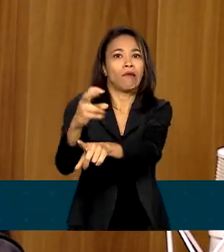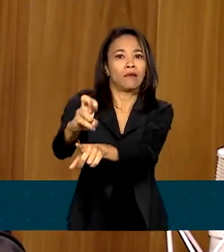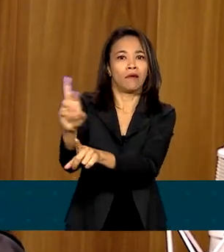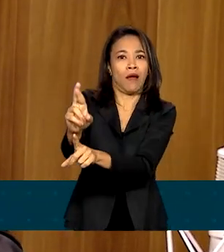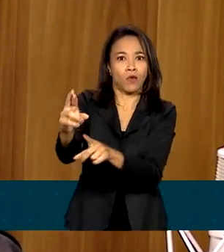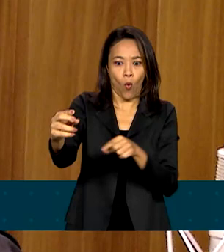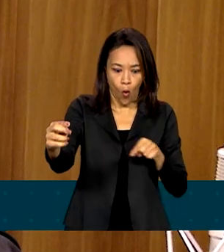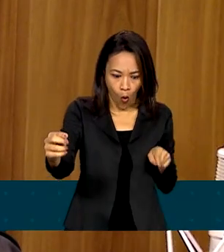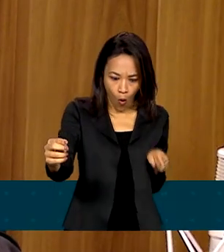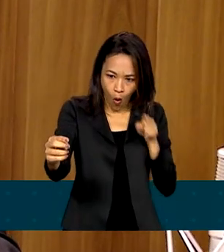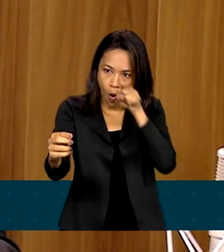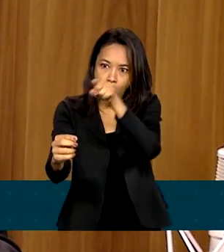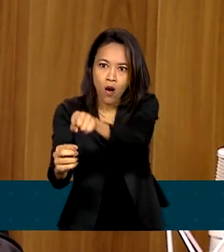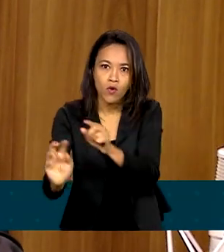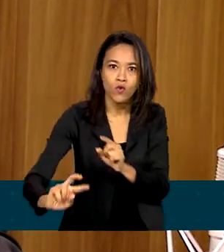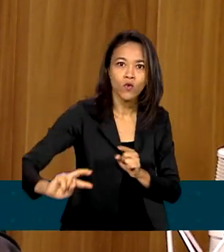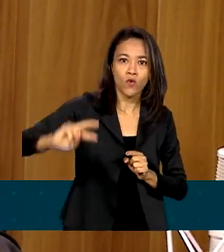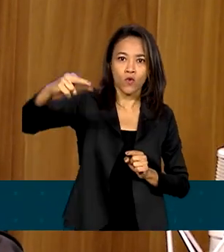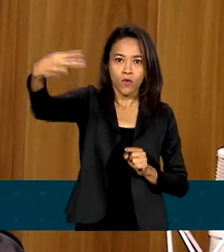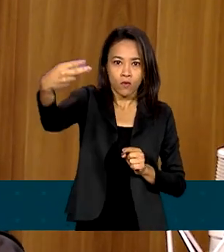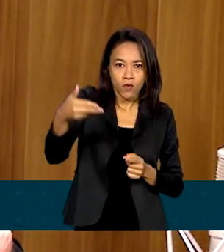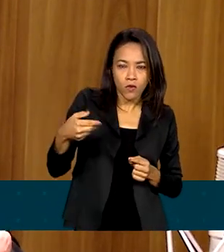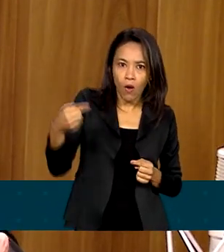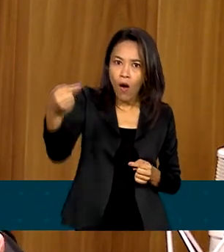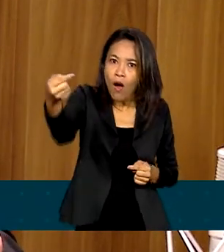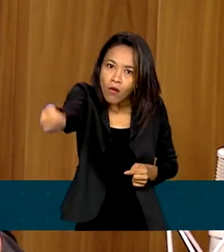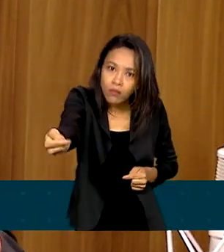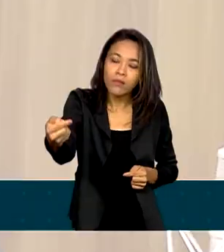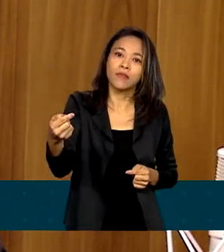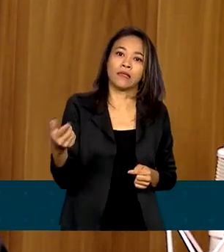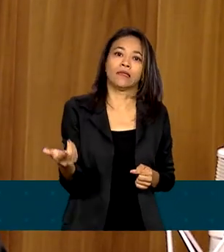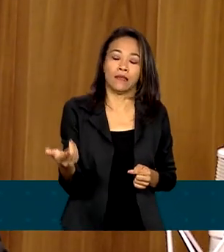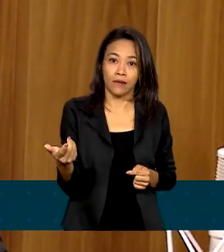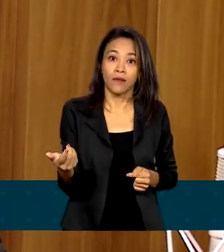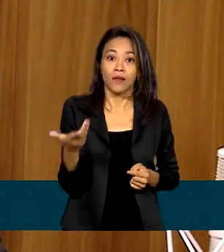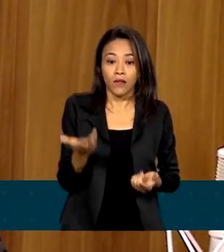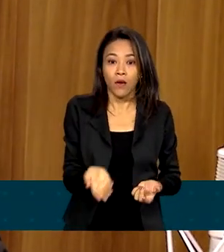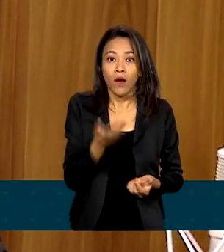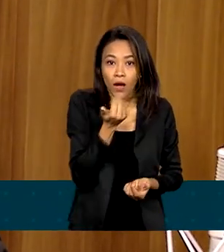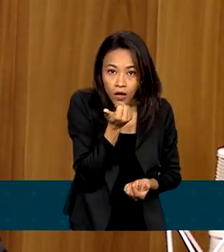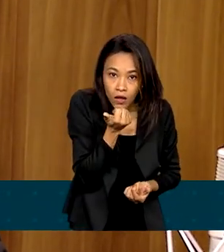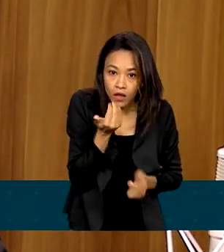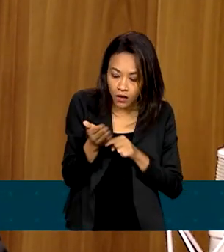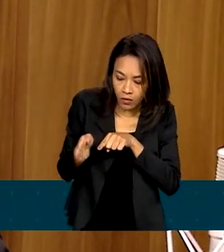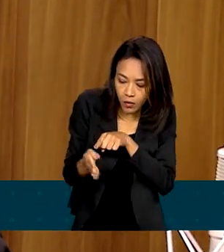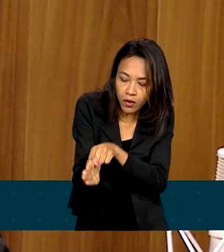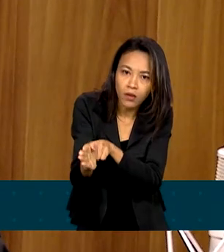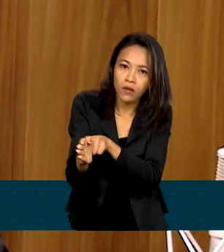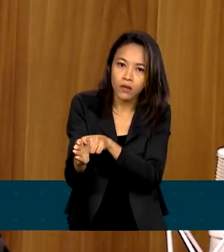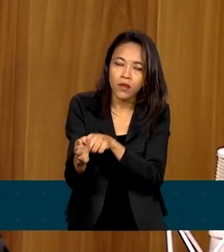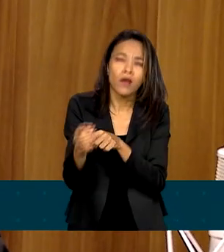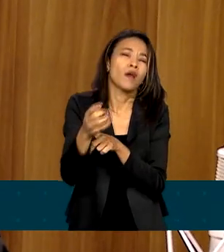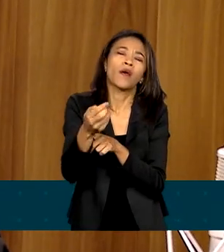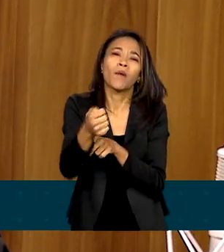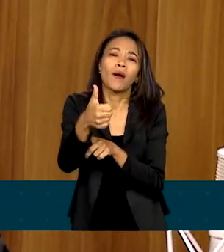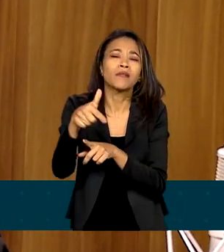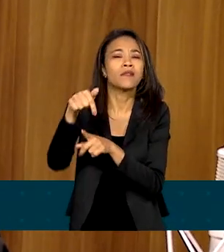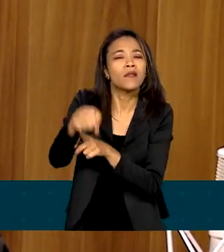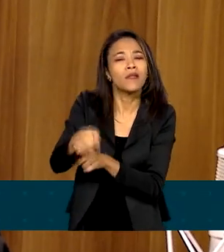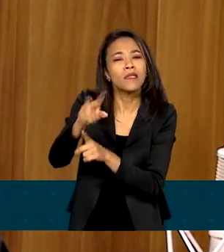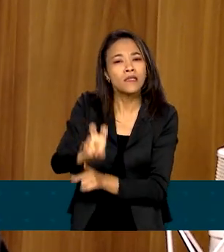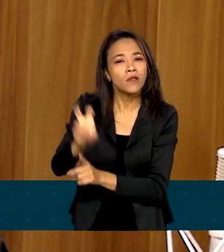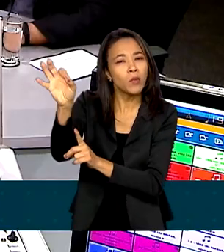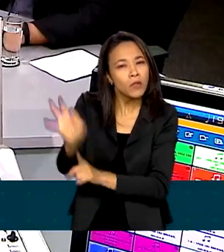essa fazem com que o preço, o custo do peixe se eleve. A ração significa quase 75%